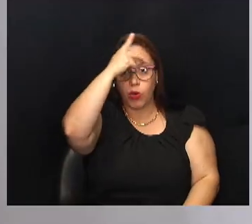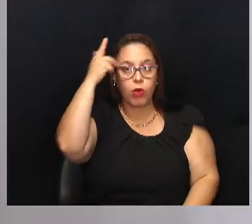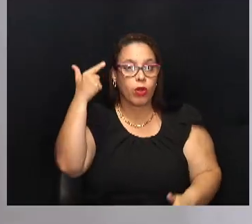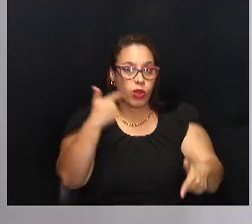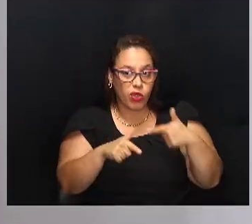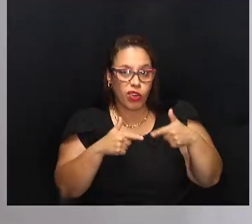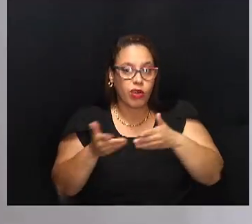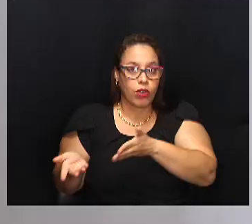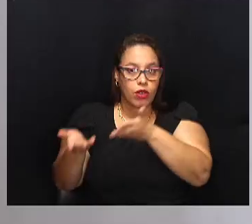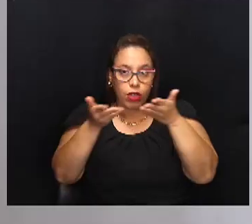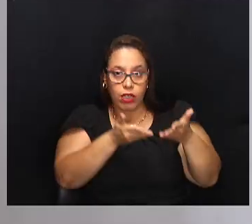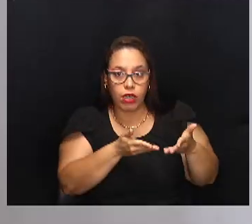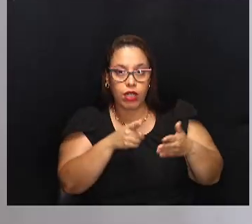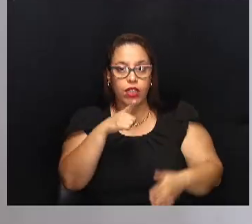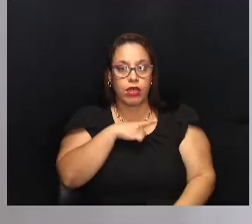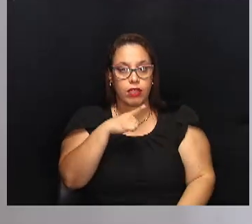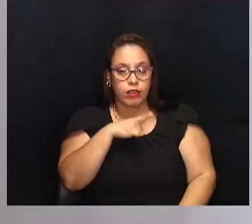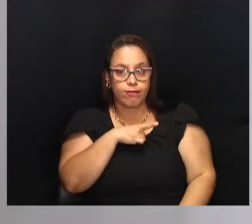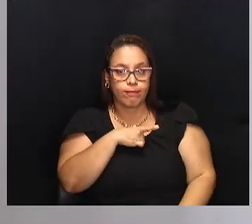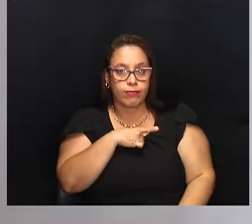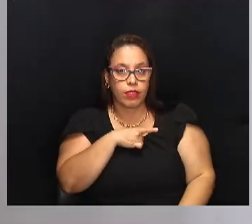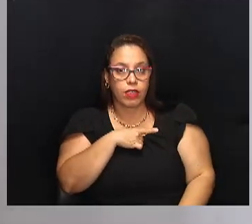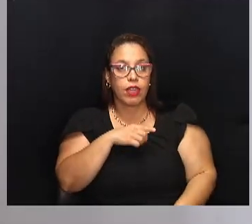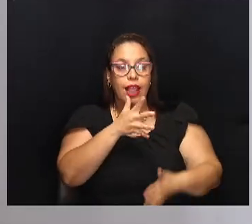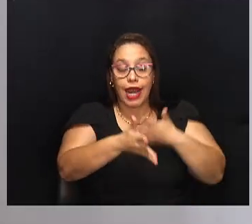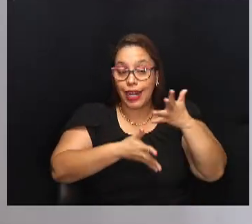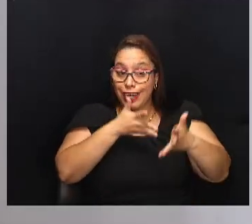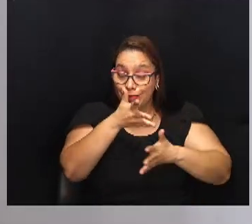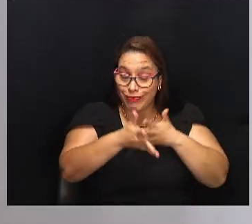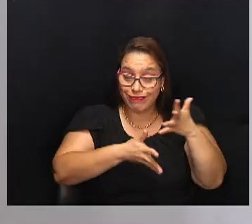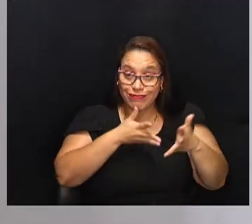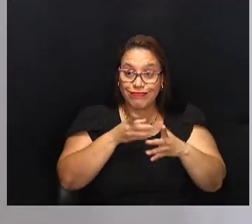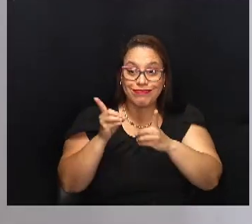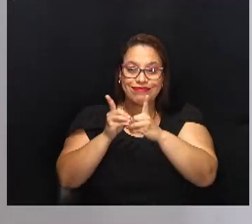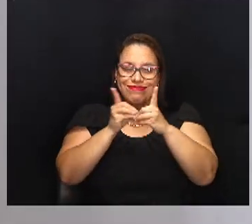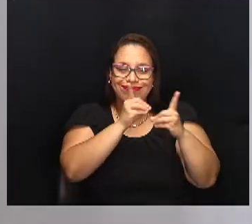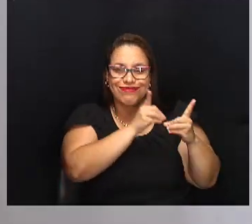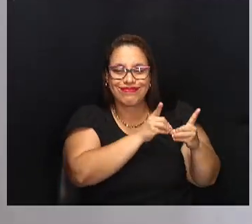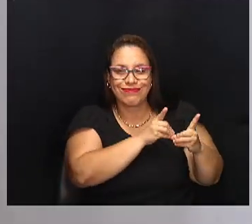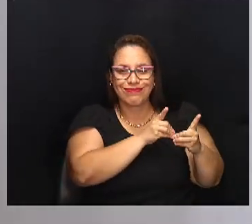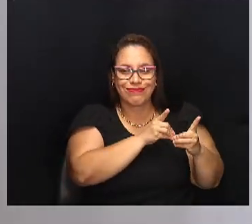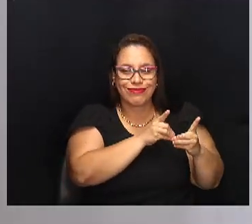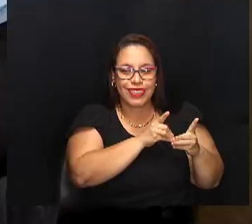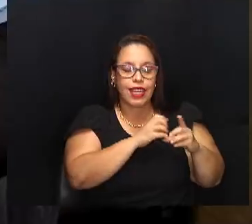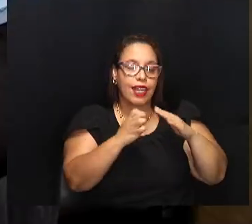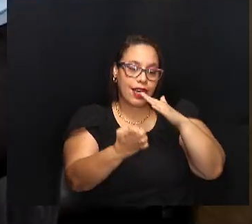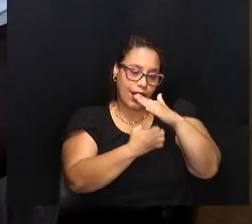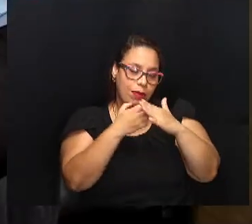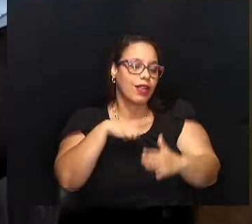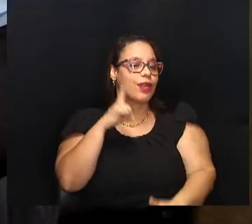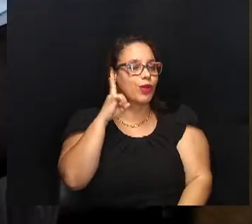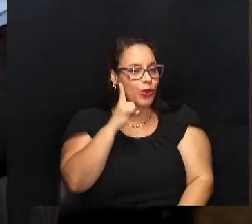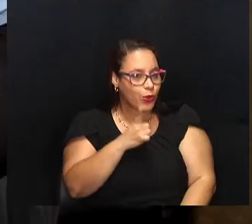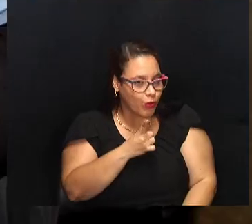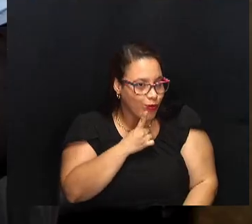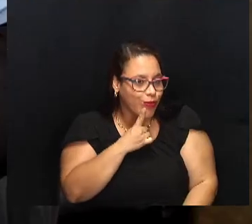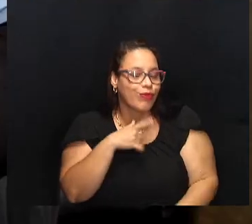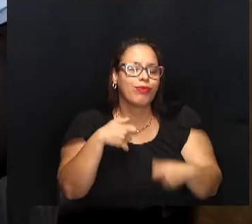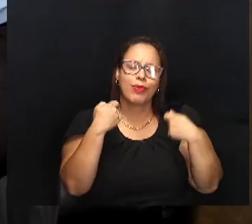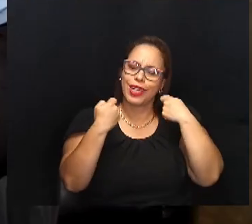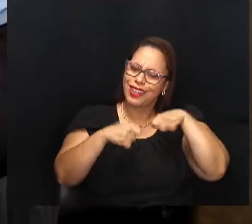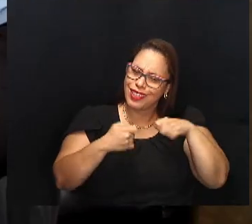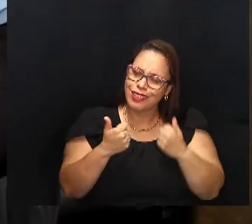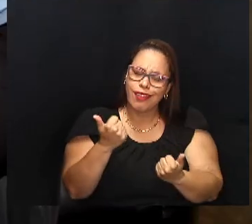que veio para ter esse recurso, né, da Libras, para atender, né? Porque geralmente na empresa tem, né? Tem lá o surdo e precisa